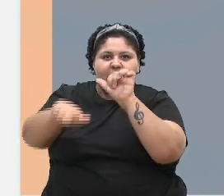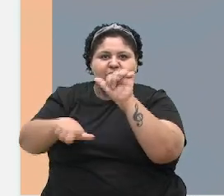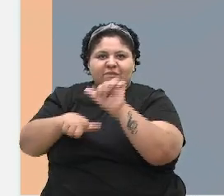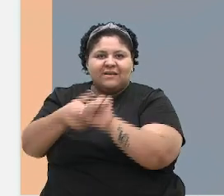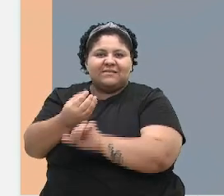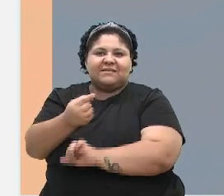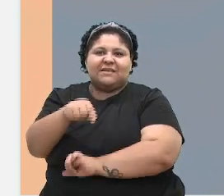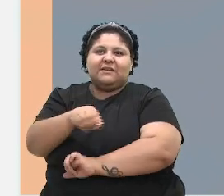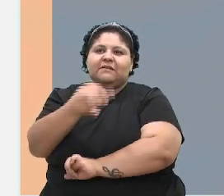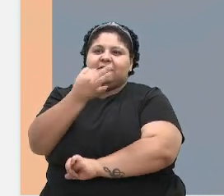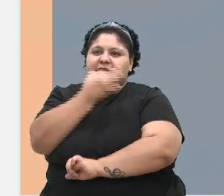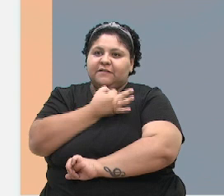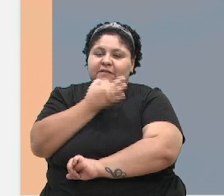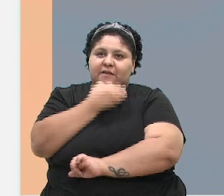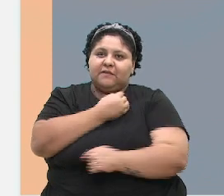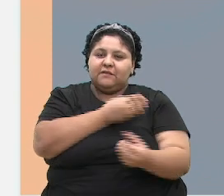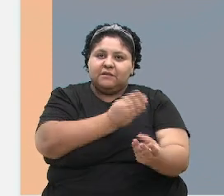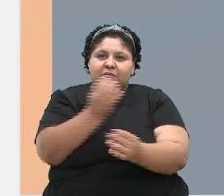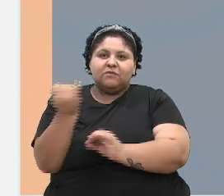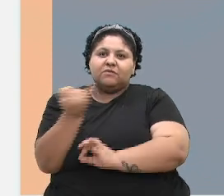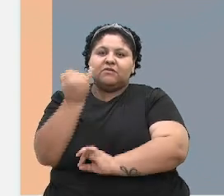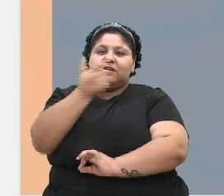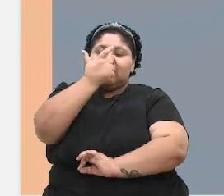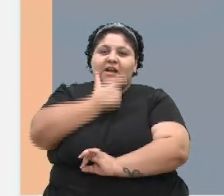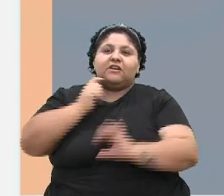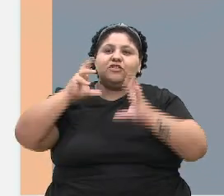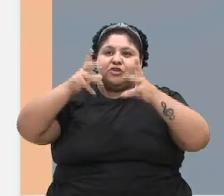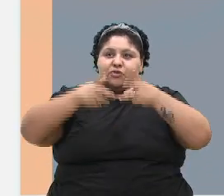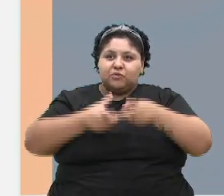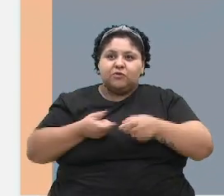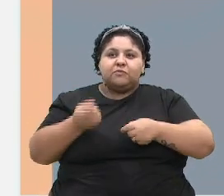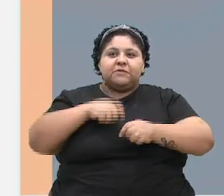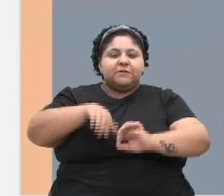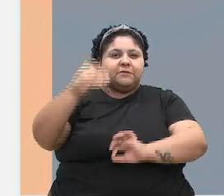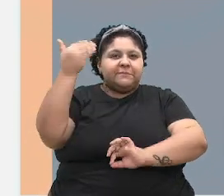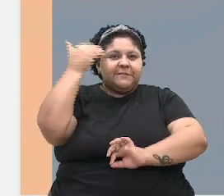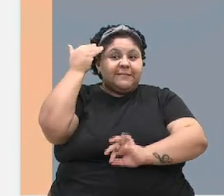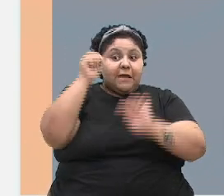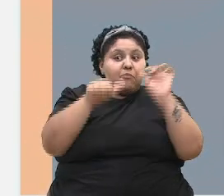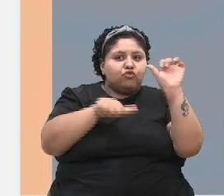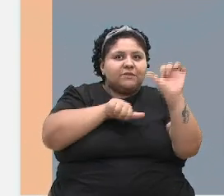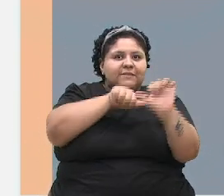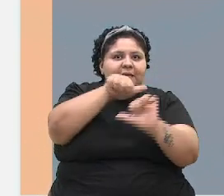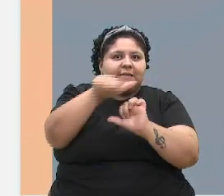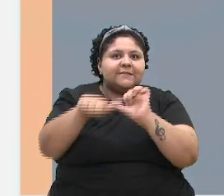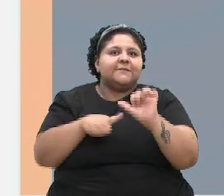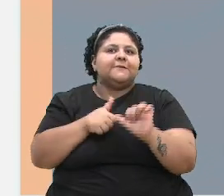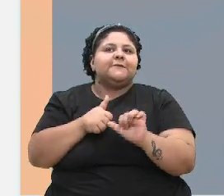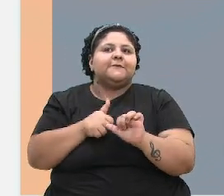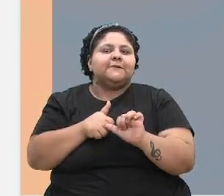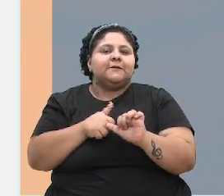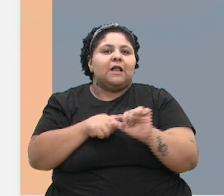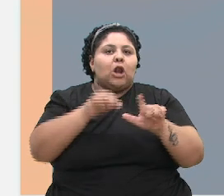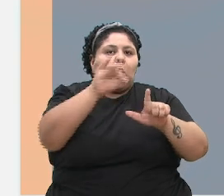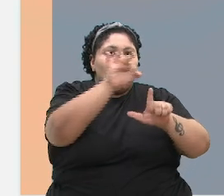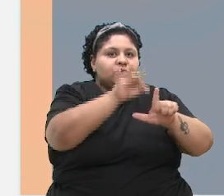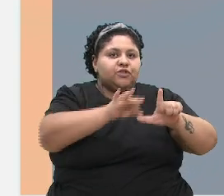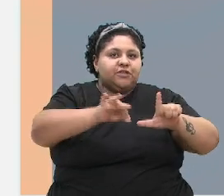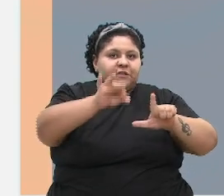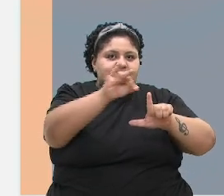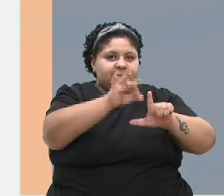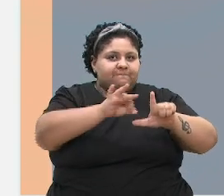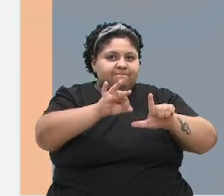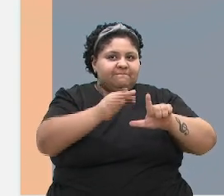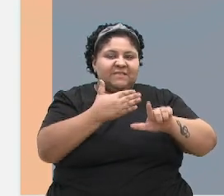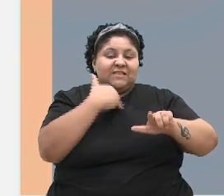do Sul, muito importante, e eu acho que todos nós precisamos entender essa virada de página, que é pela logística. Não